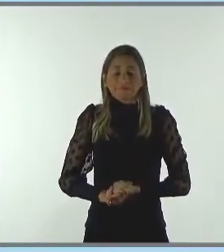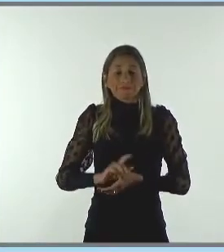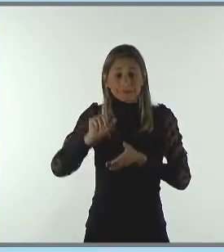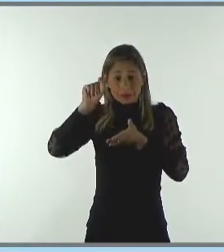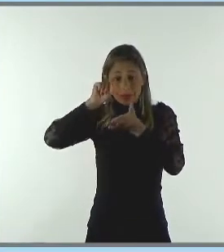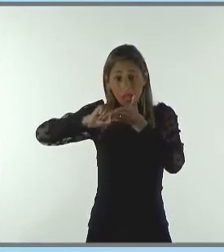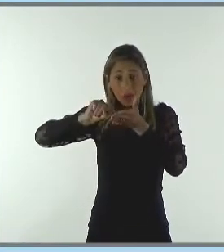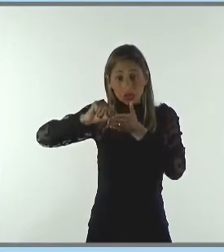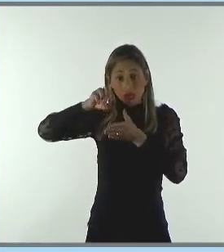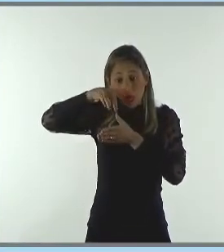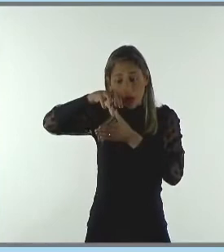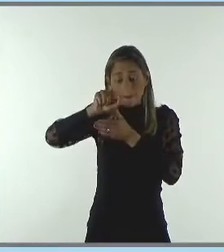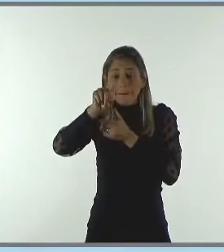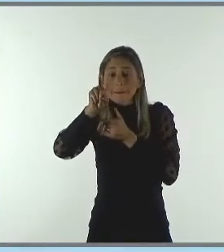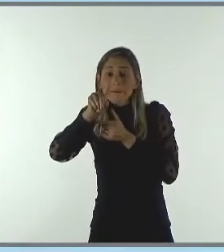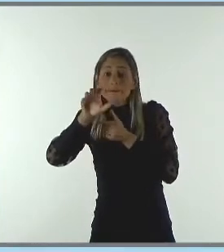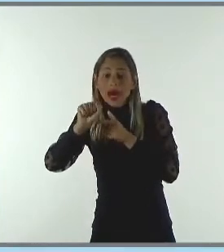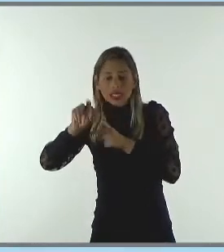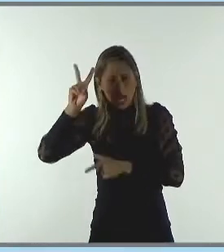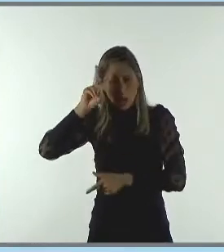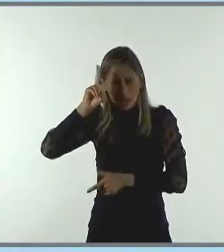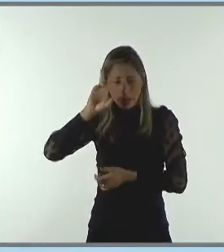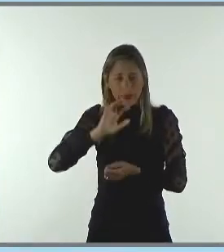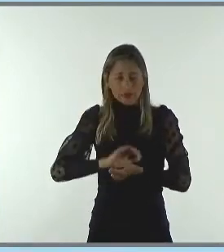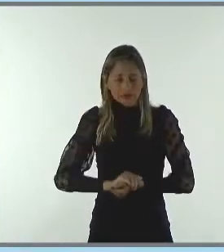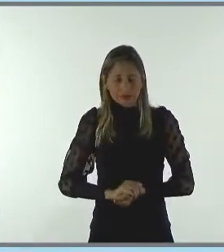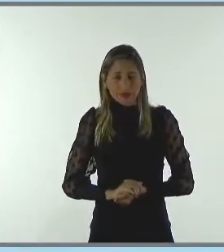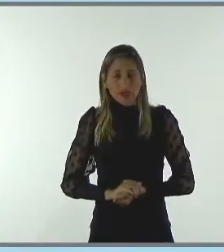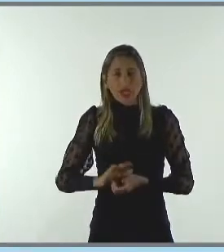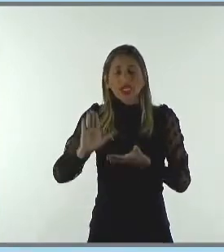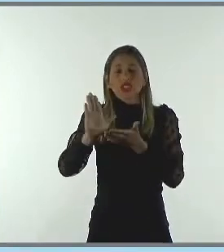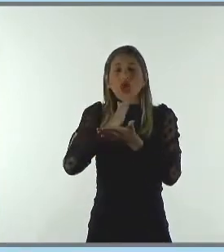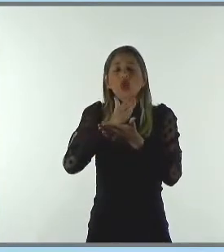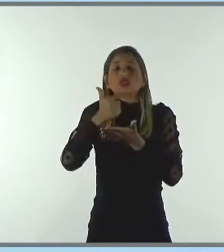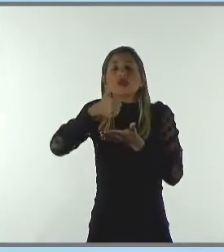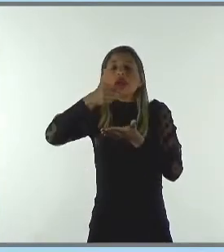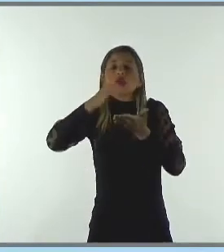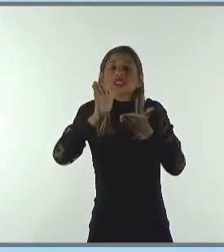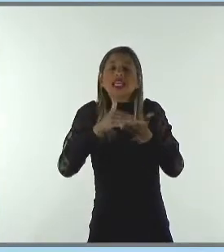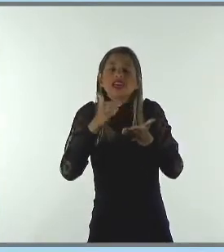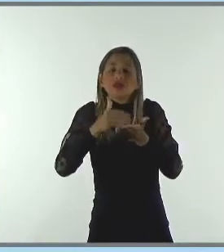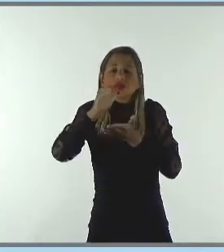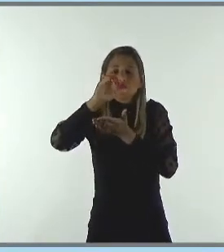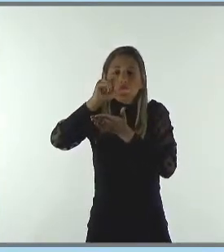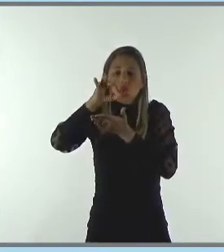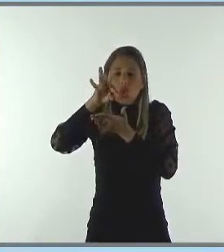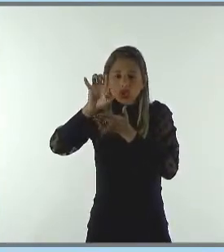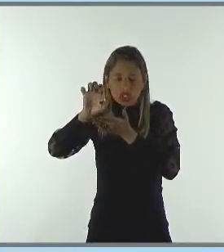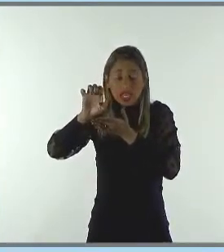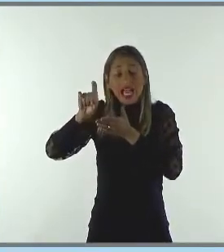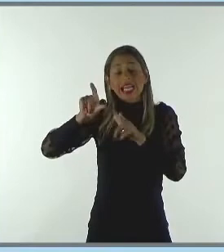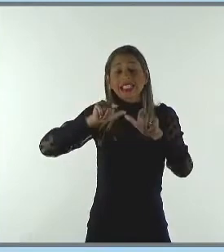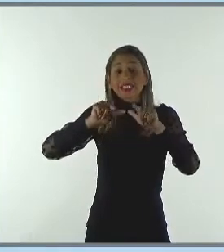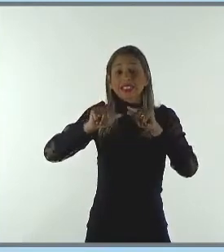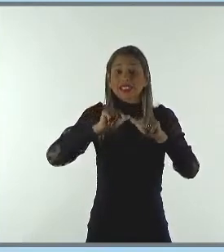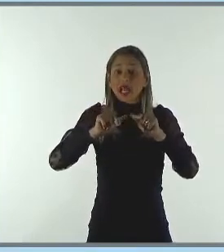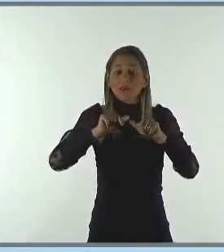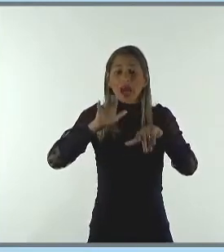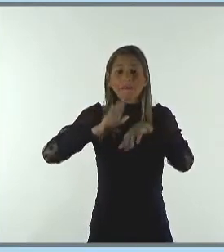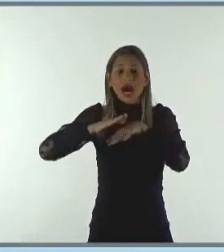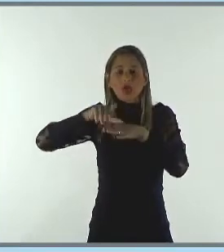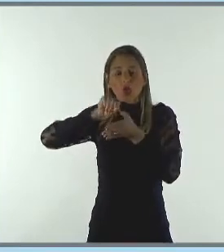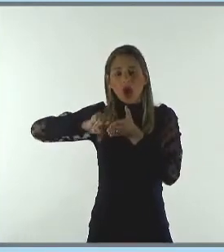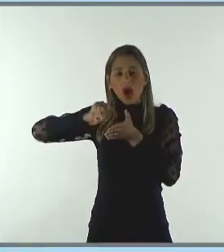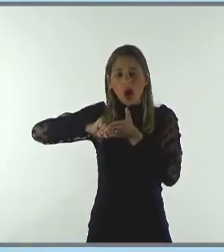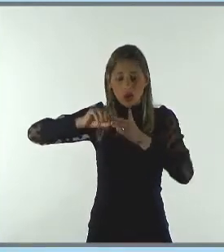da Masa. Tá? E me lembro bem de alguns primeiros livros do Cuti, e que a Masa trabalhava manualmente os livros